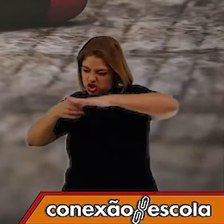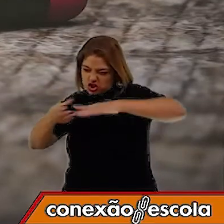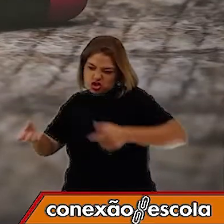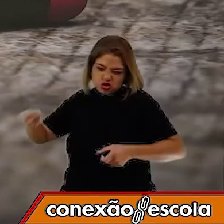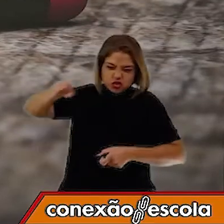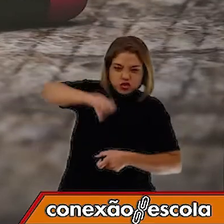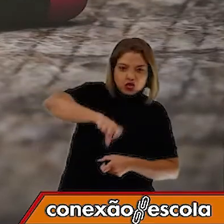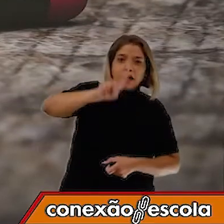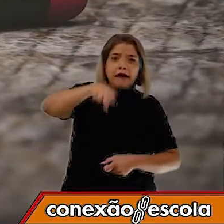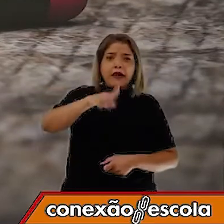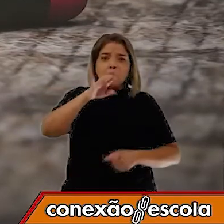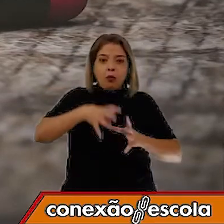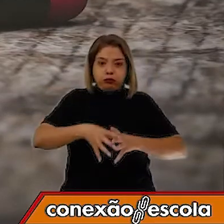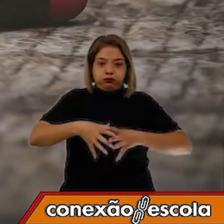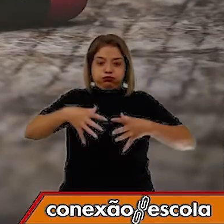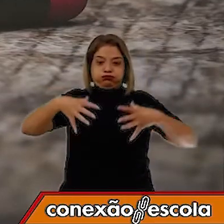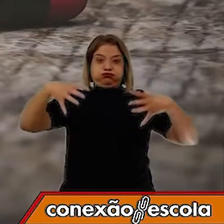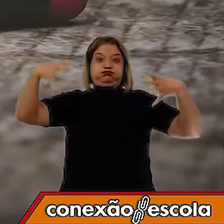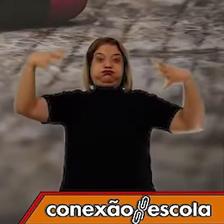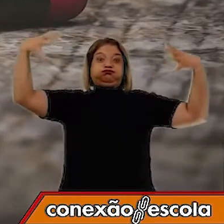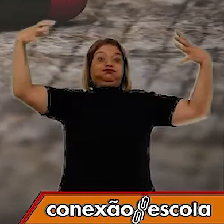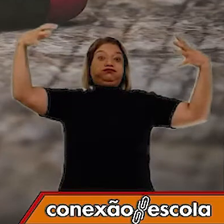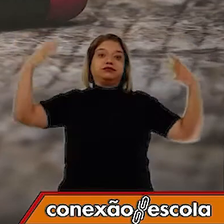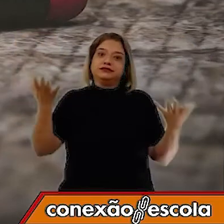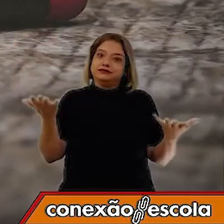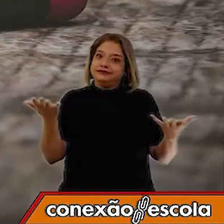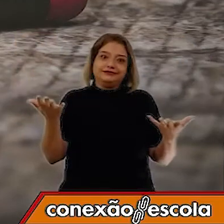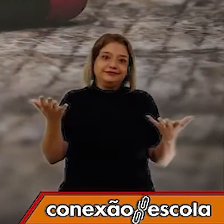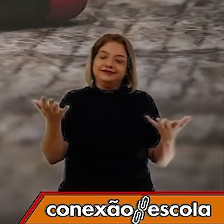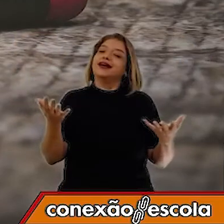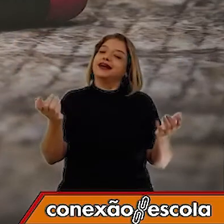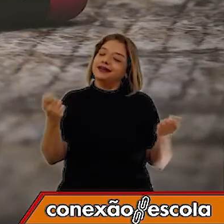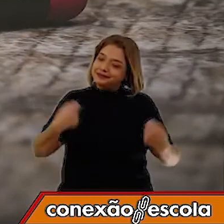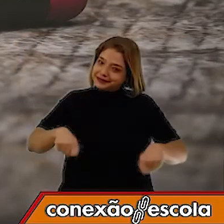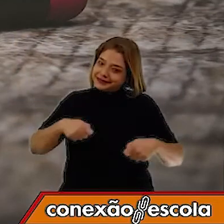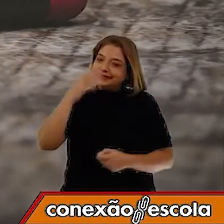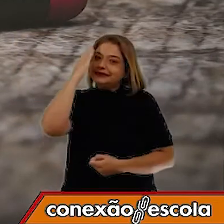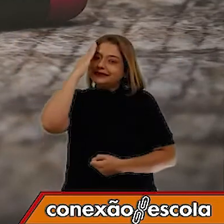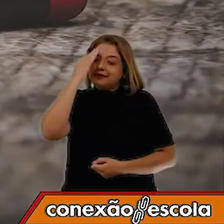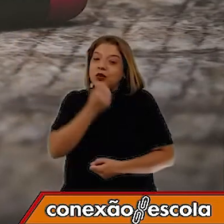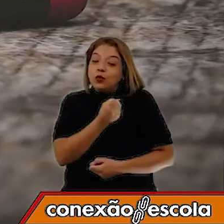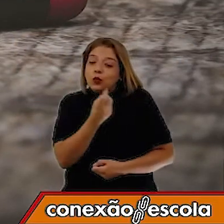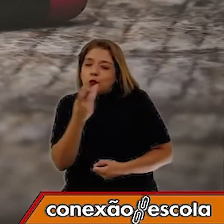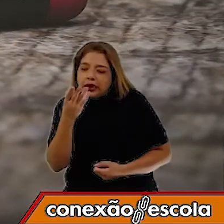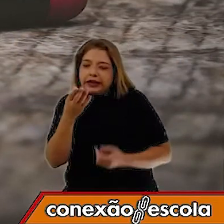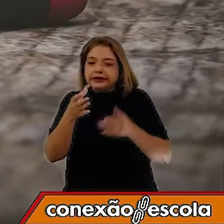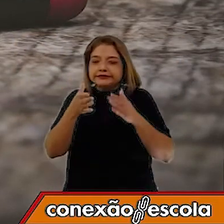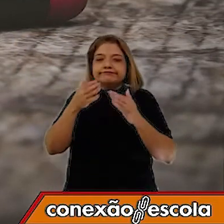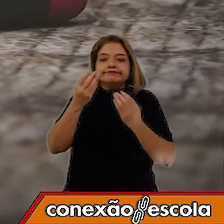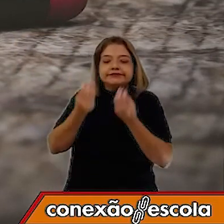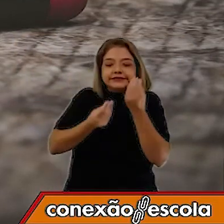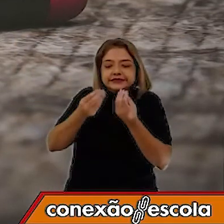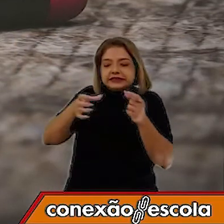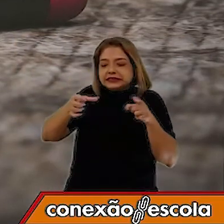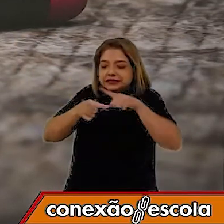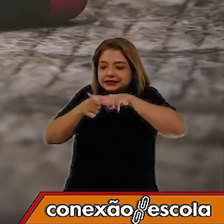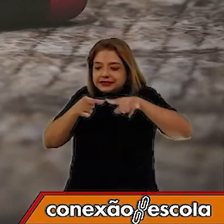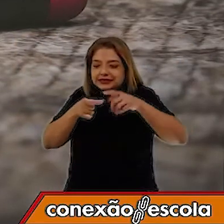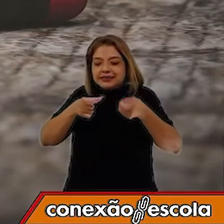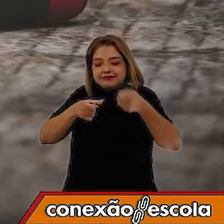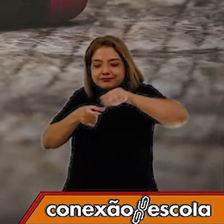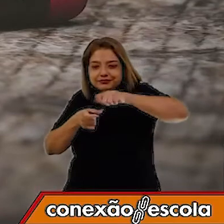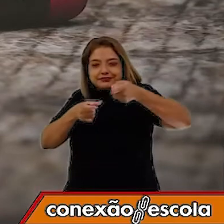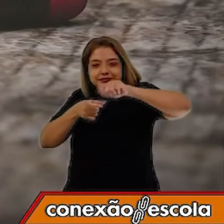Então, a gente tem que saber tudo que vai colocar, os ingredientes certinhos para